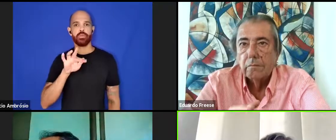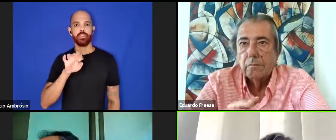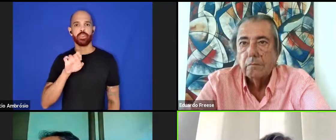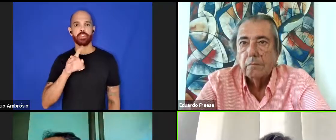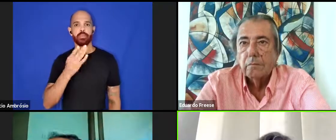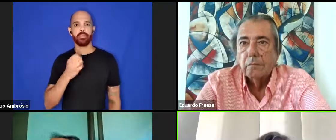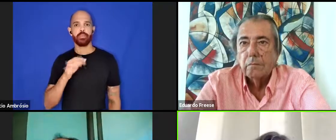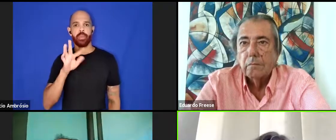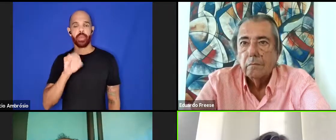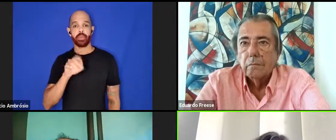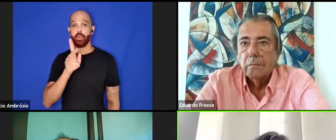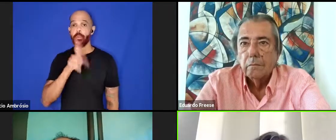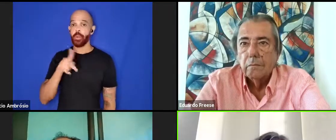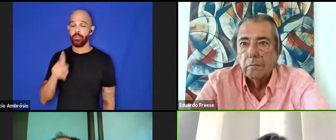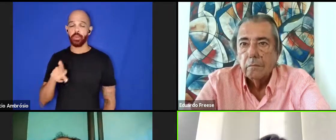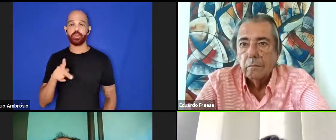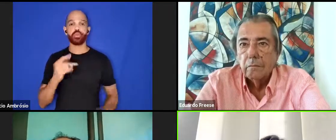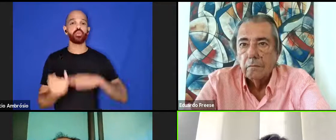Instituto Fernandes